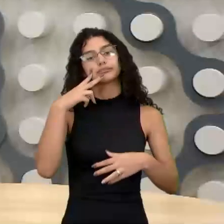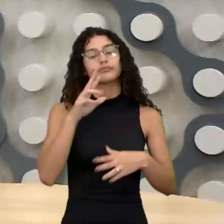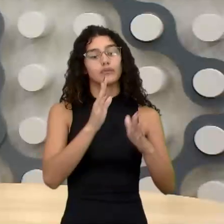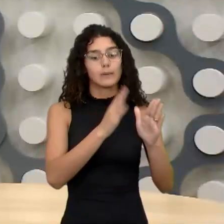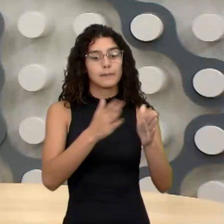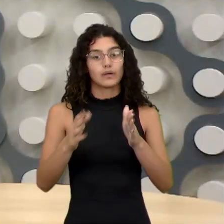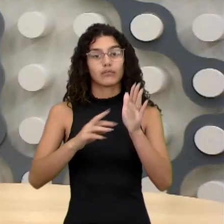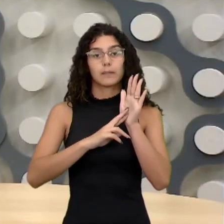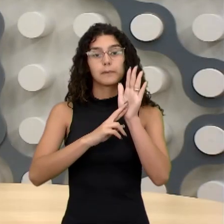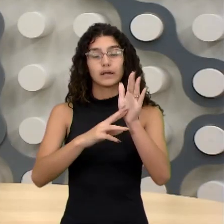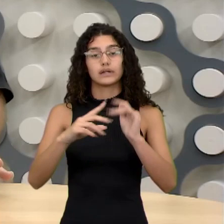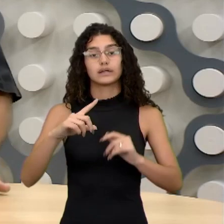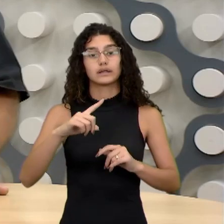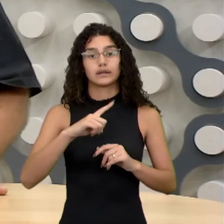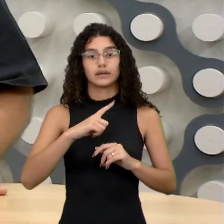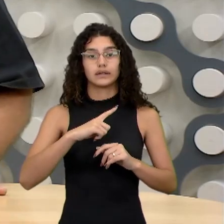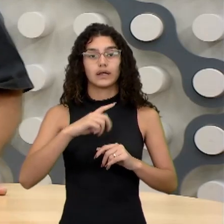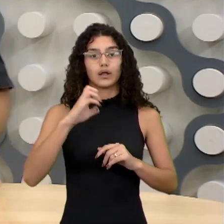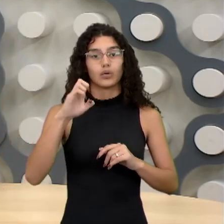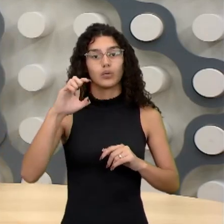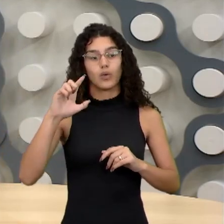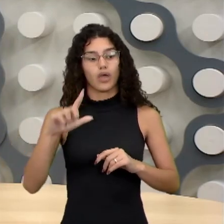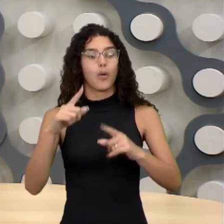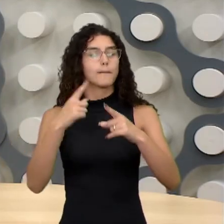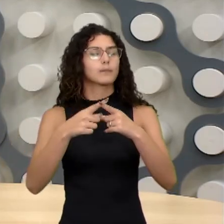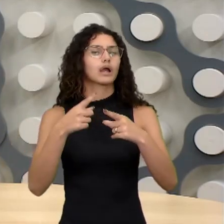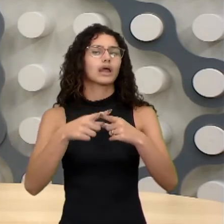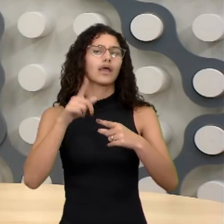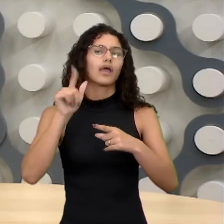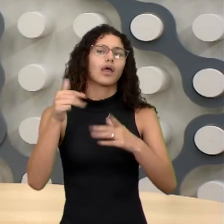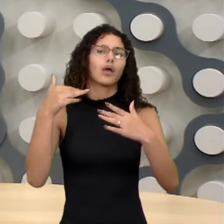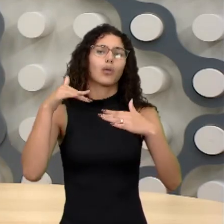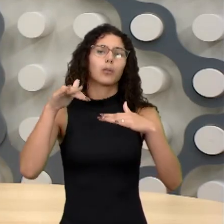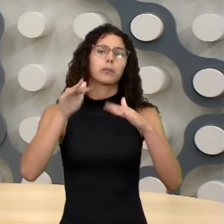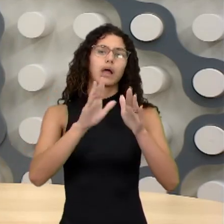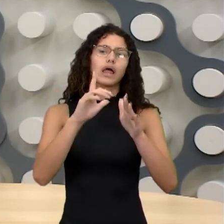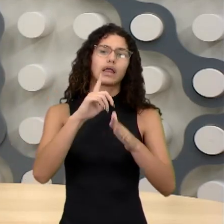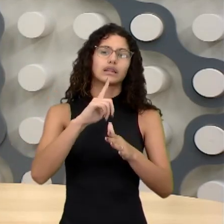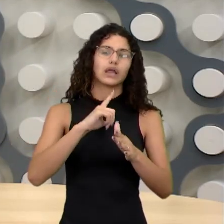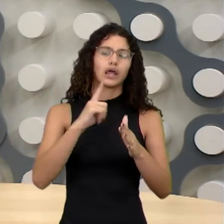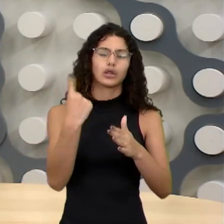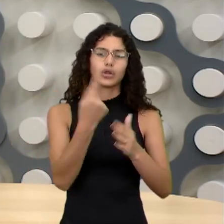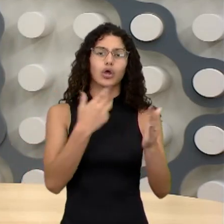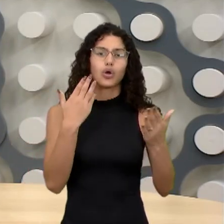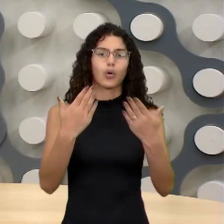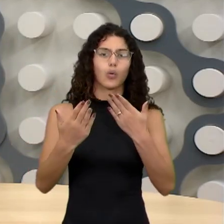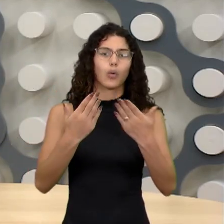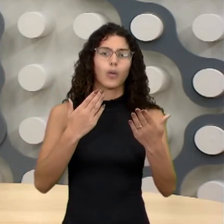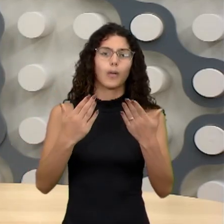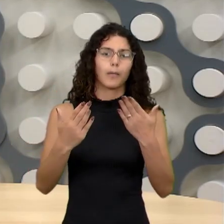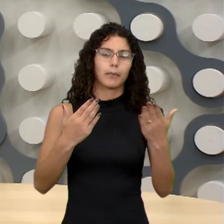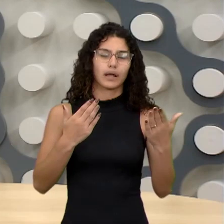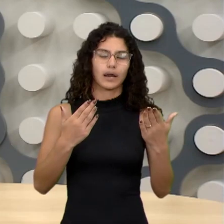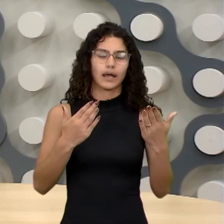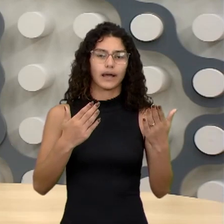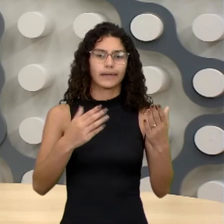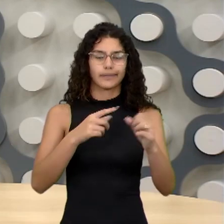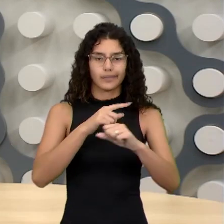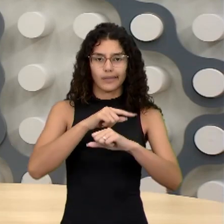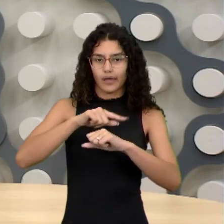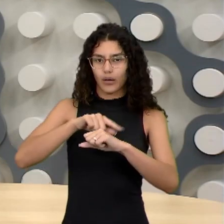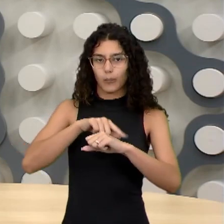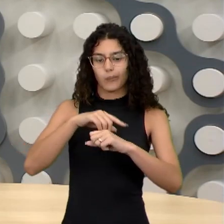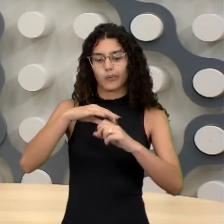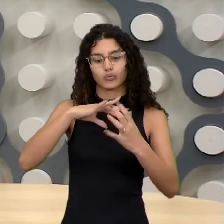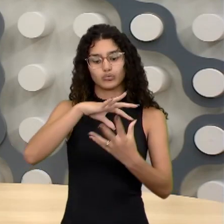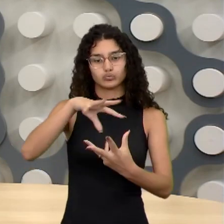períodos aparecem nesse éon, né, porque é um éon mais recente, né, se a gente comparar o período da Terra, lembra que eu falei, né, em